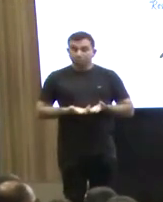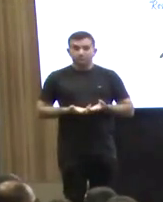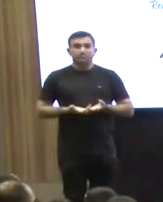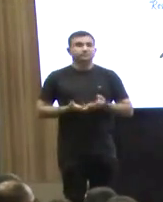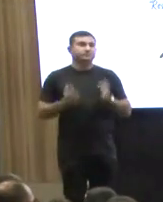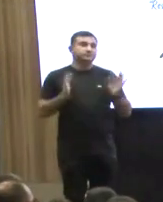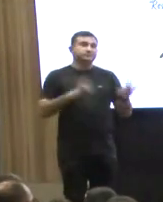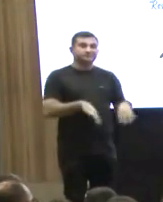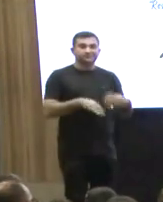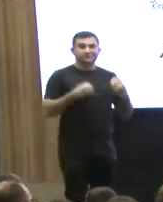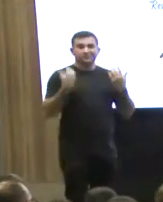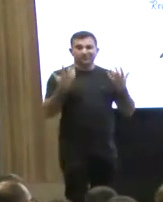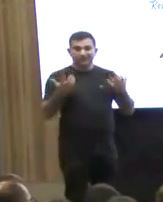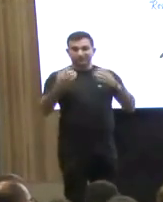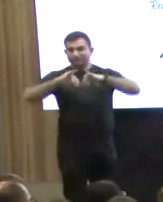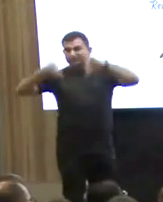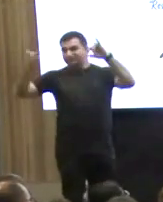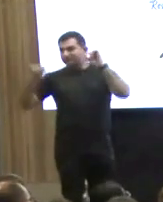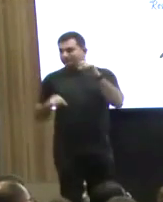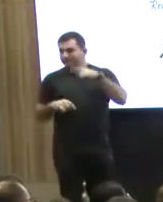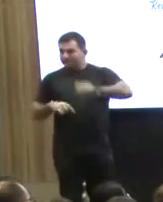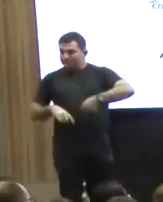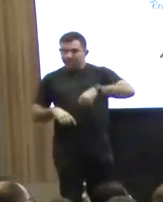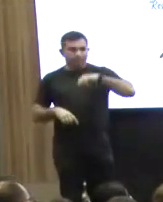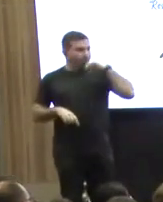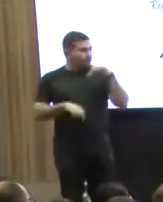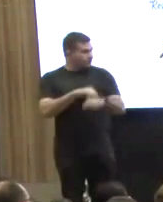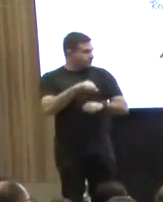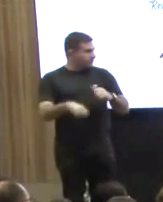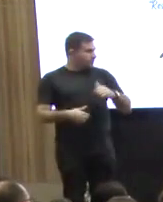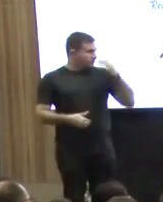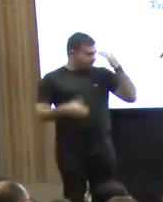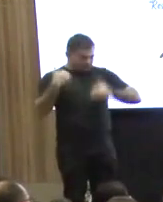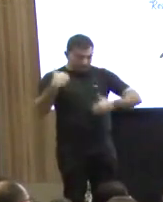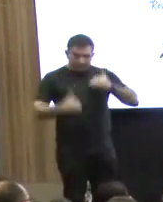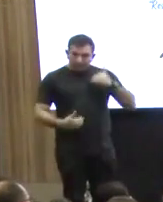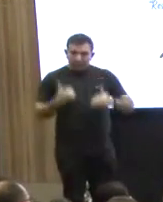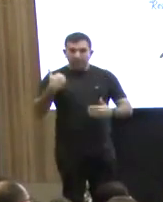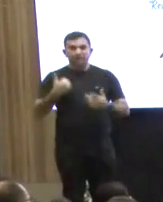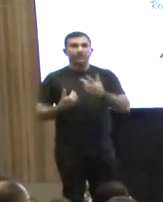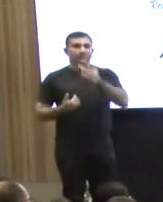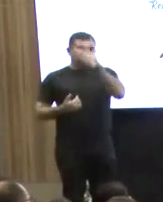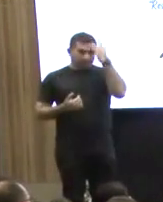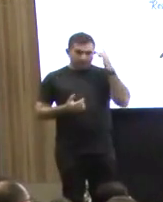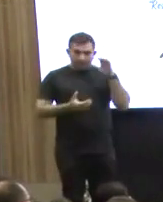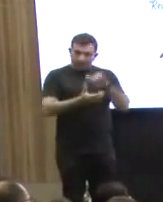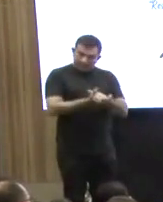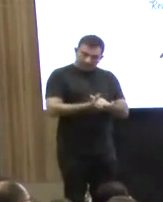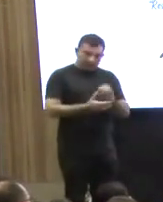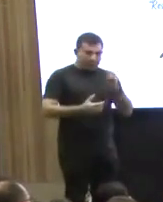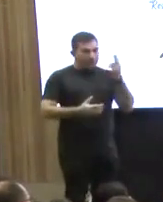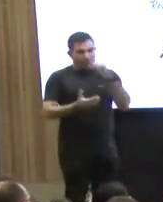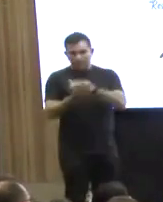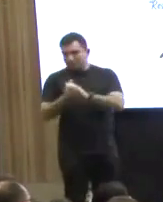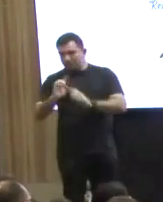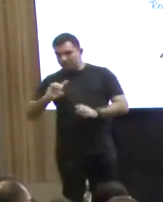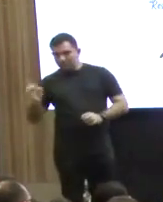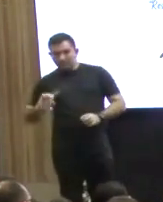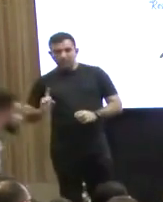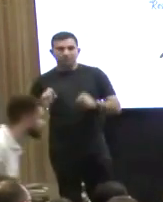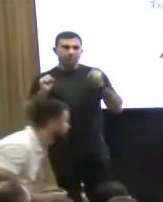Agora, de novo, não sou contra quem queira se casar, acho ótimo, lindo. Mas me convidem, eu vou, é assim por diante. Agora,